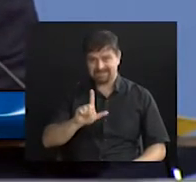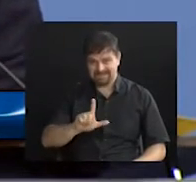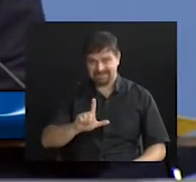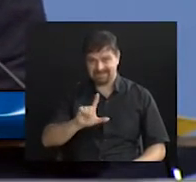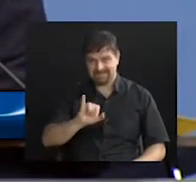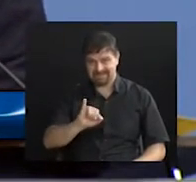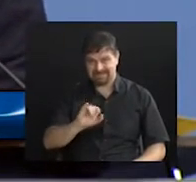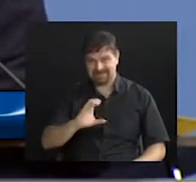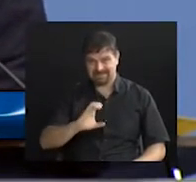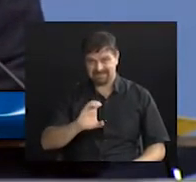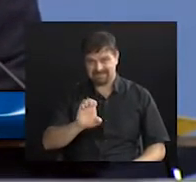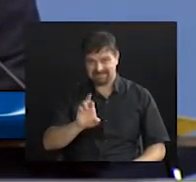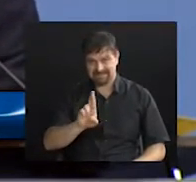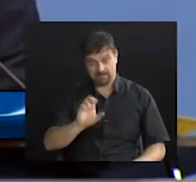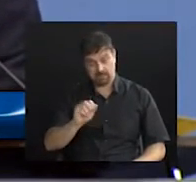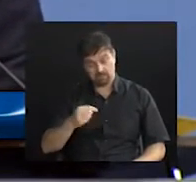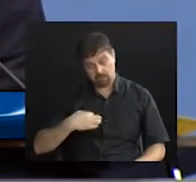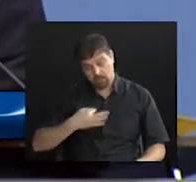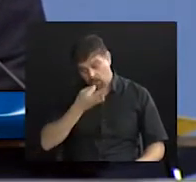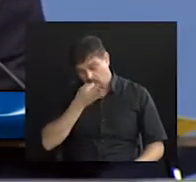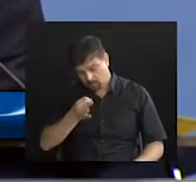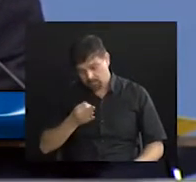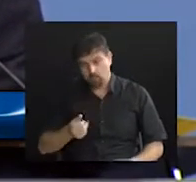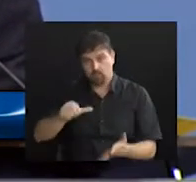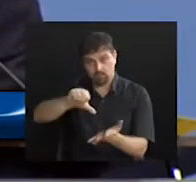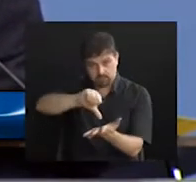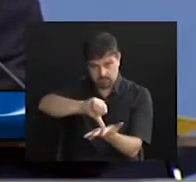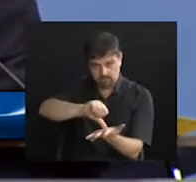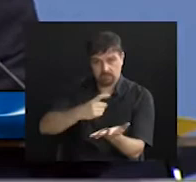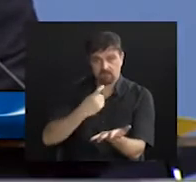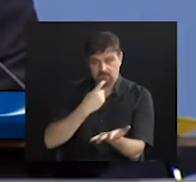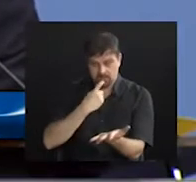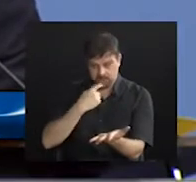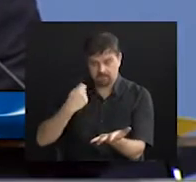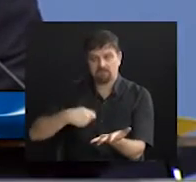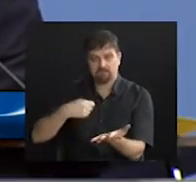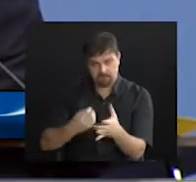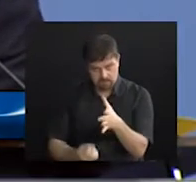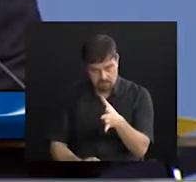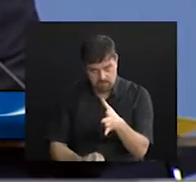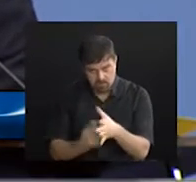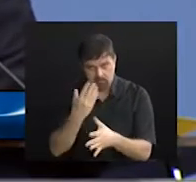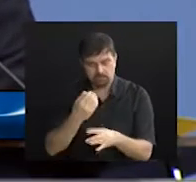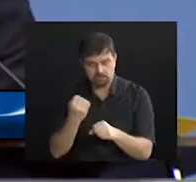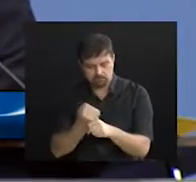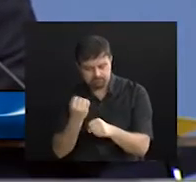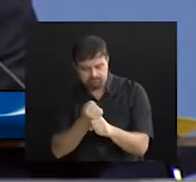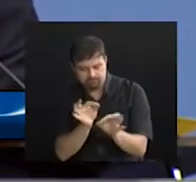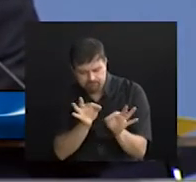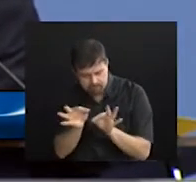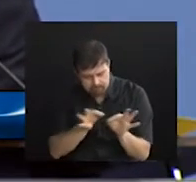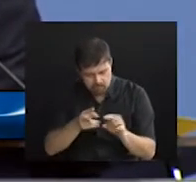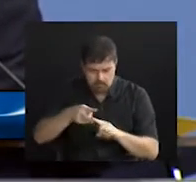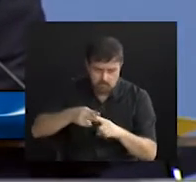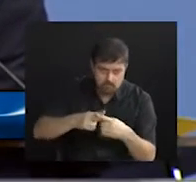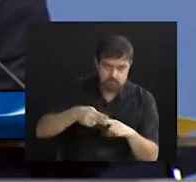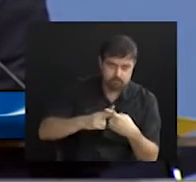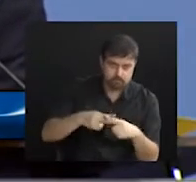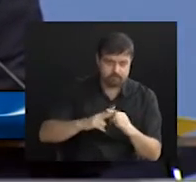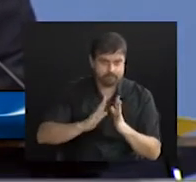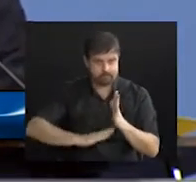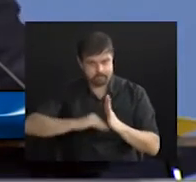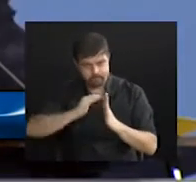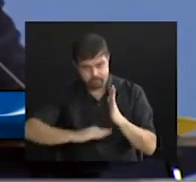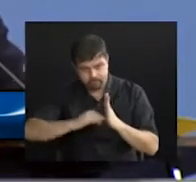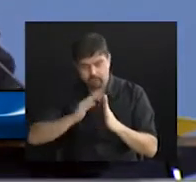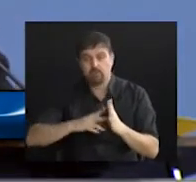que o centro de Campinas precisa passar por um processo de revitalização e nós